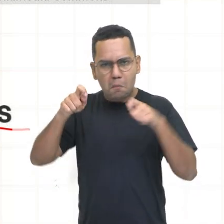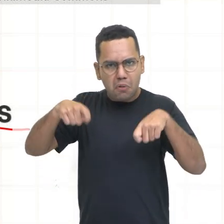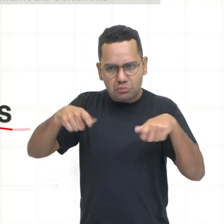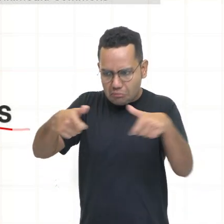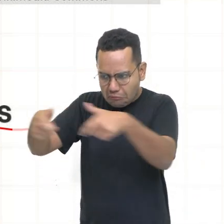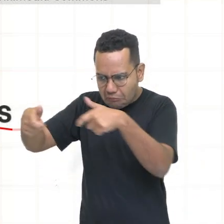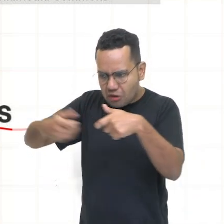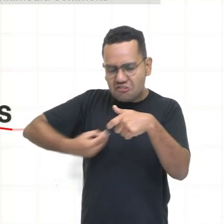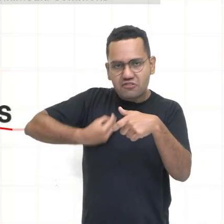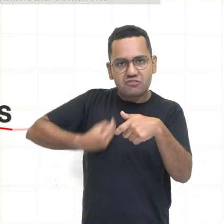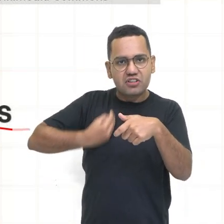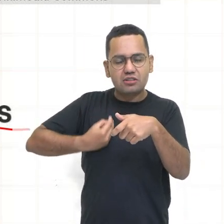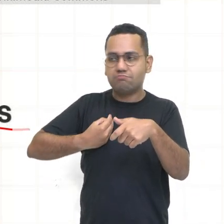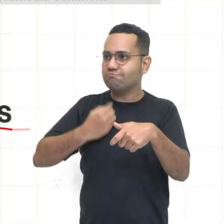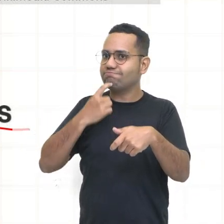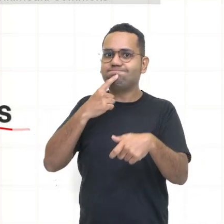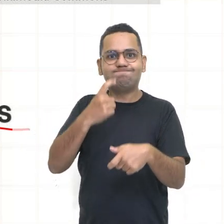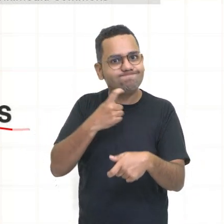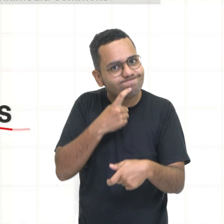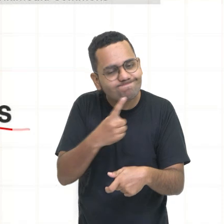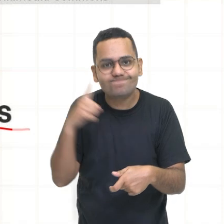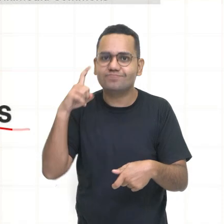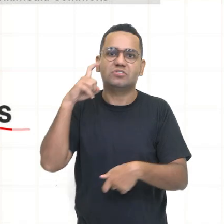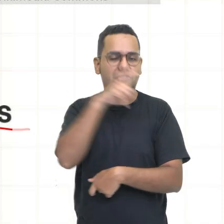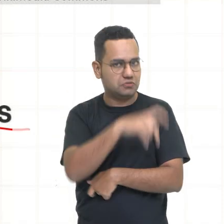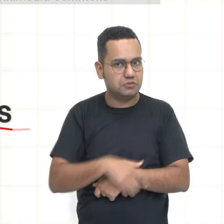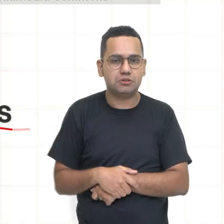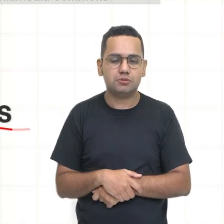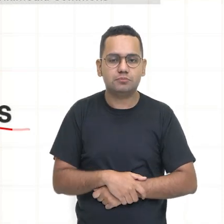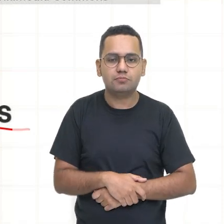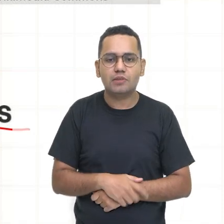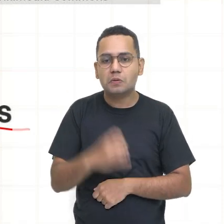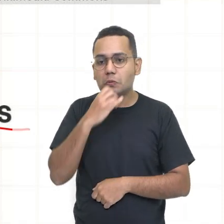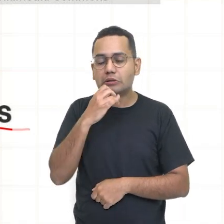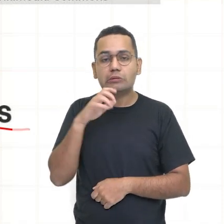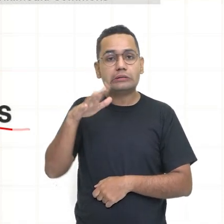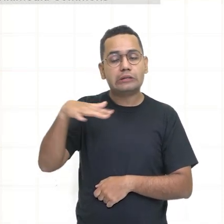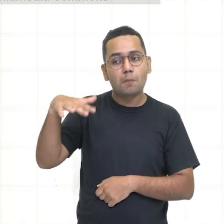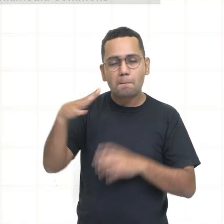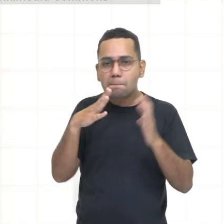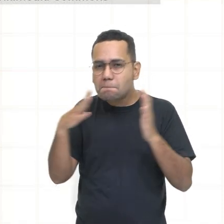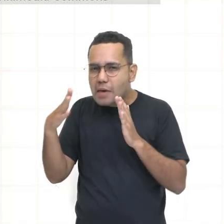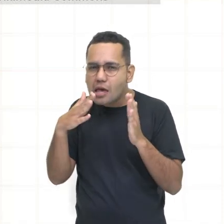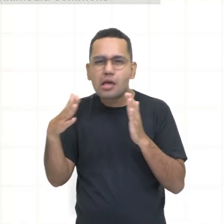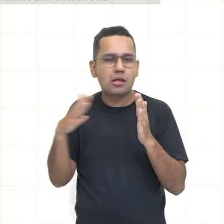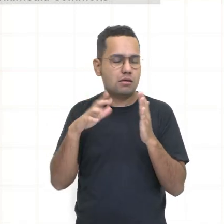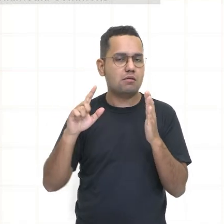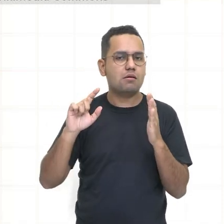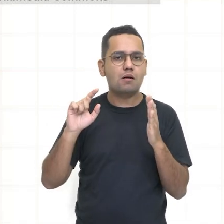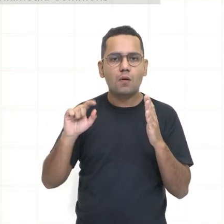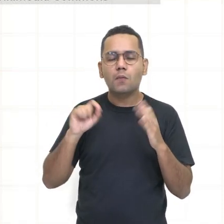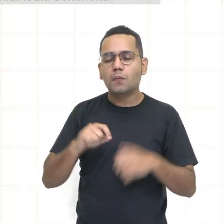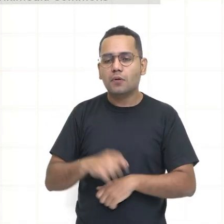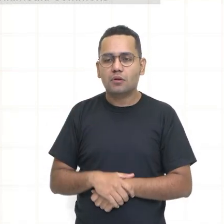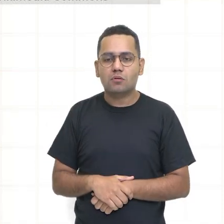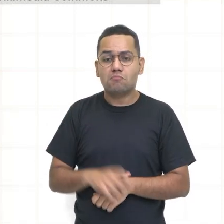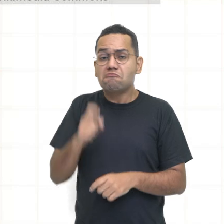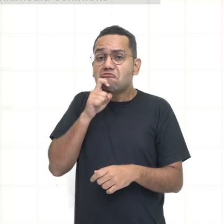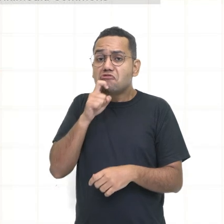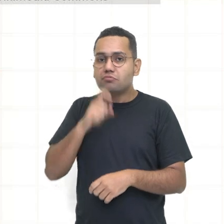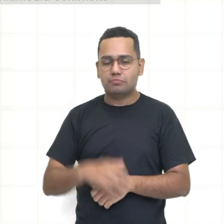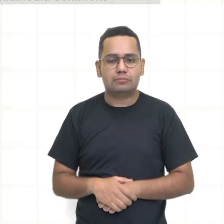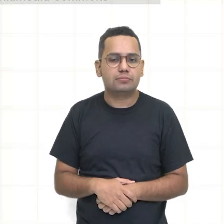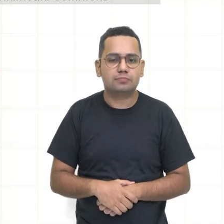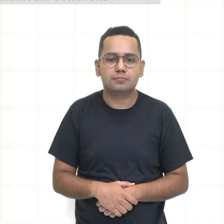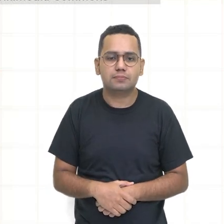ao clima extremo, ainda mais quando se chegava o inverno. Continuando, olha só o que eu